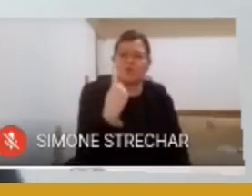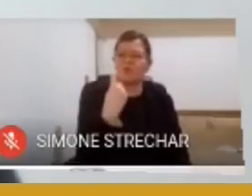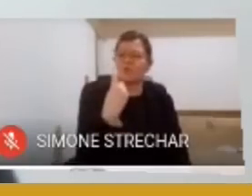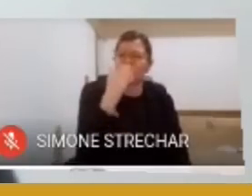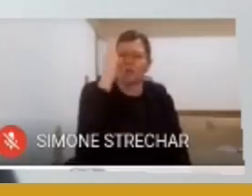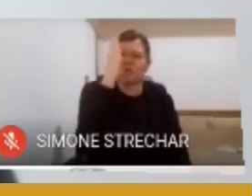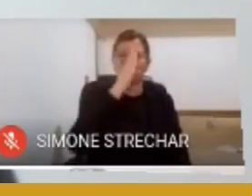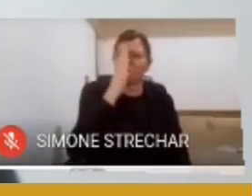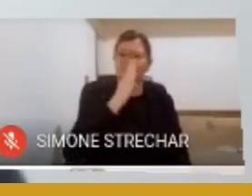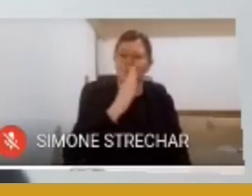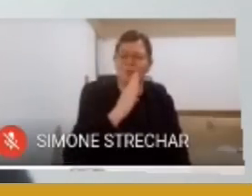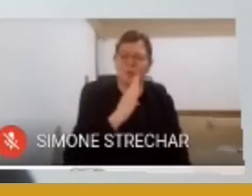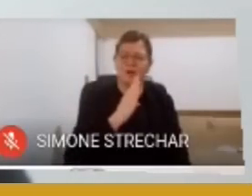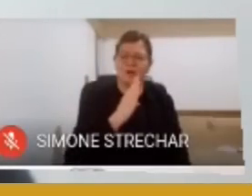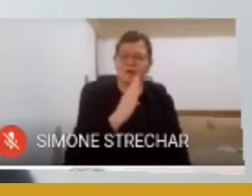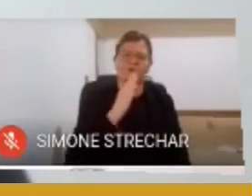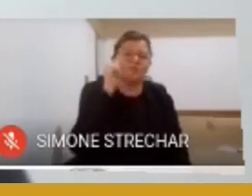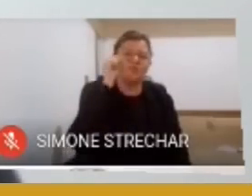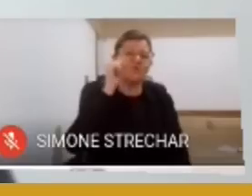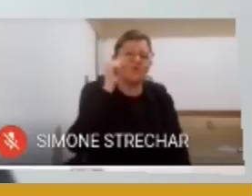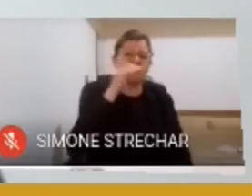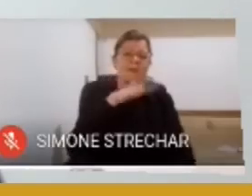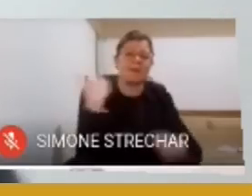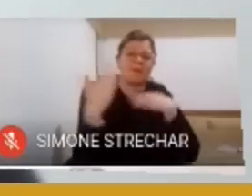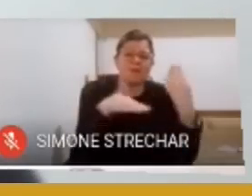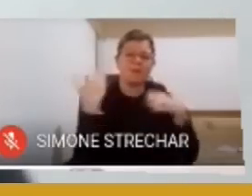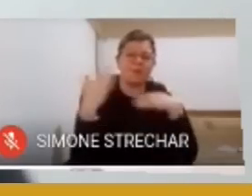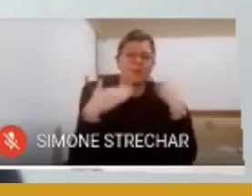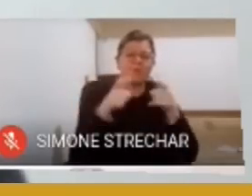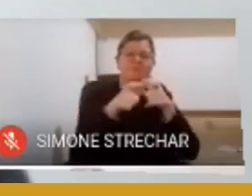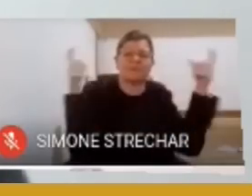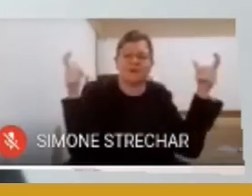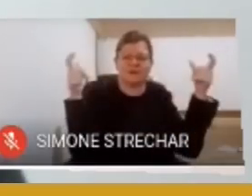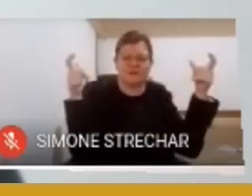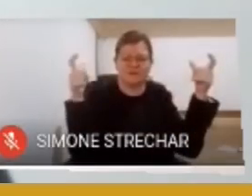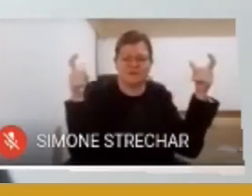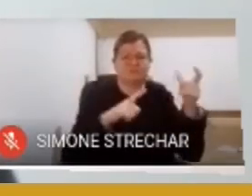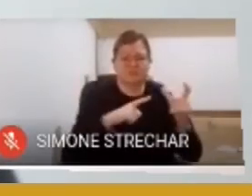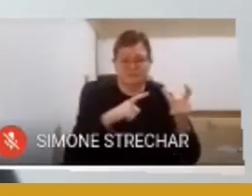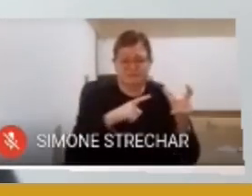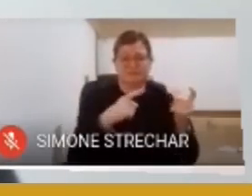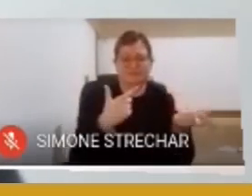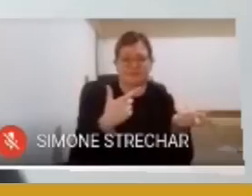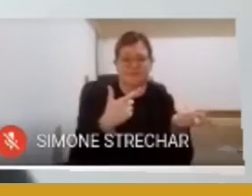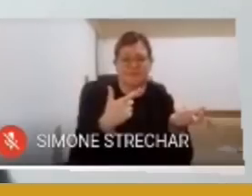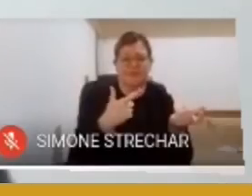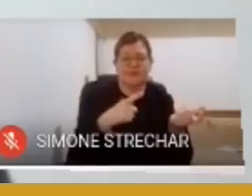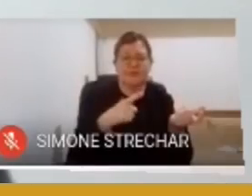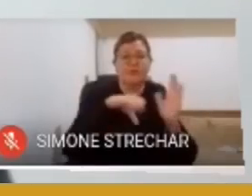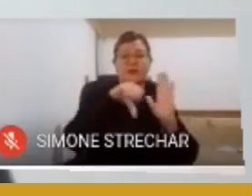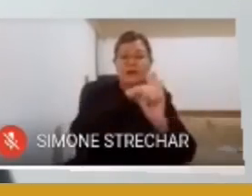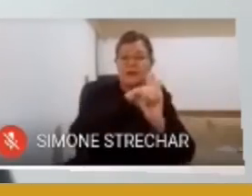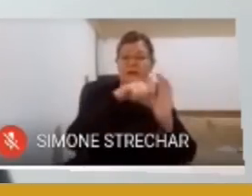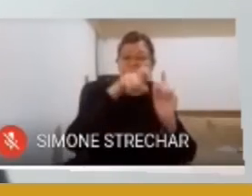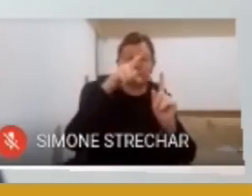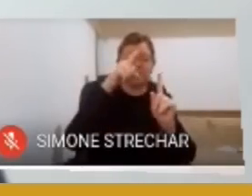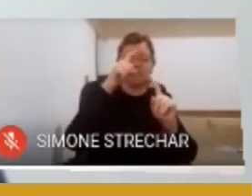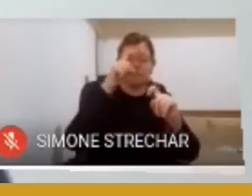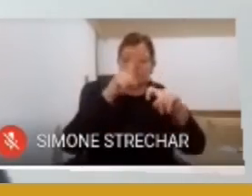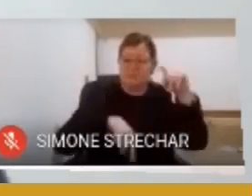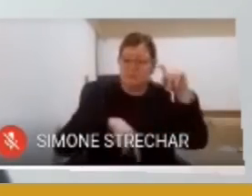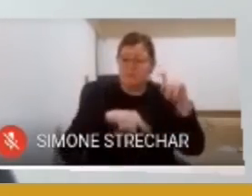feminicídio. E então foi preciso computar todos esses dados, fazer um levantamento desses dados para